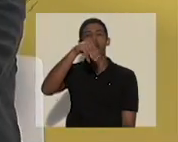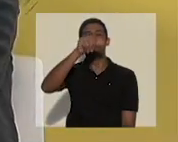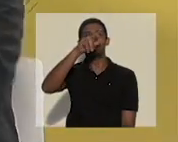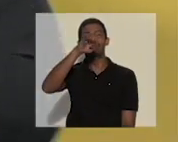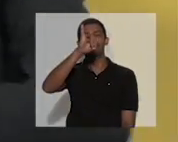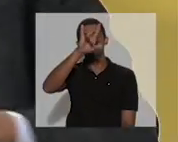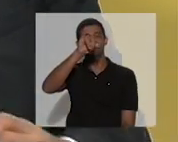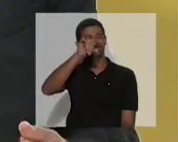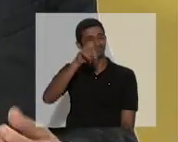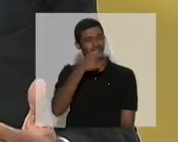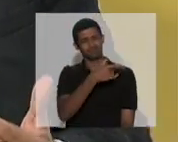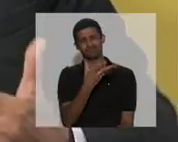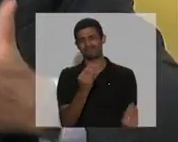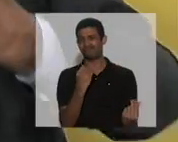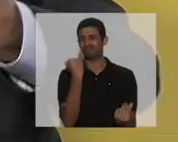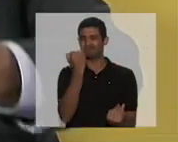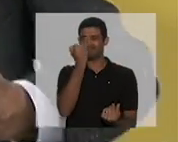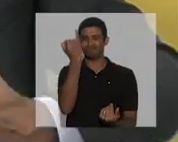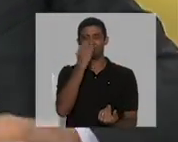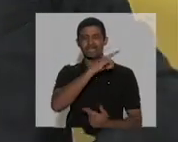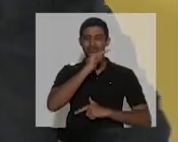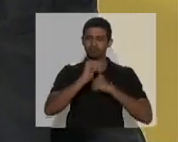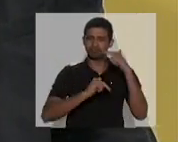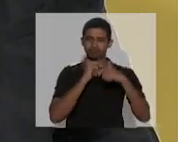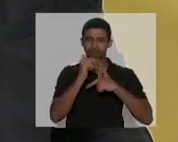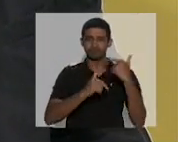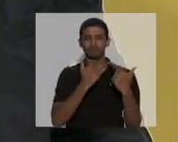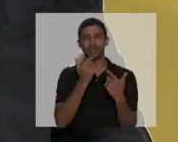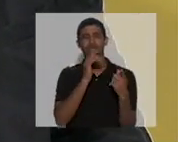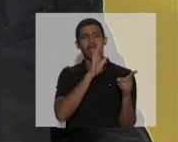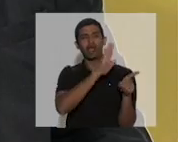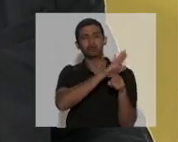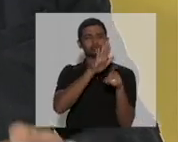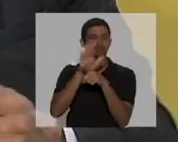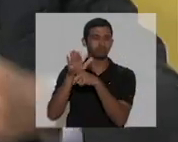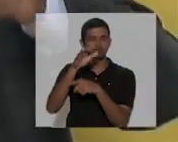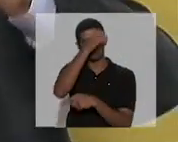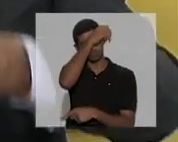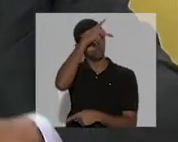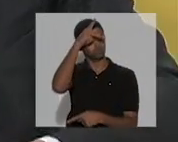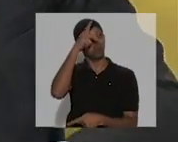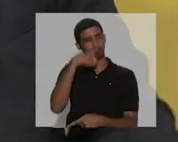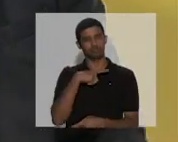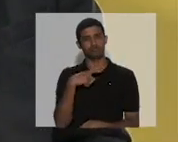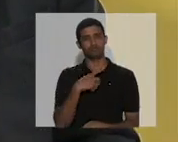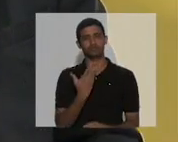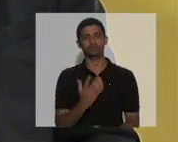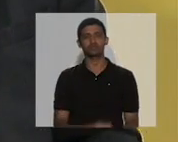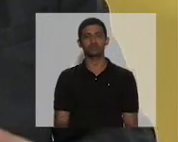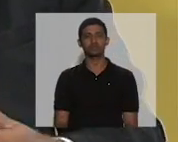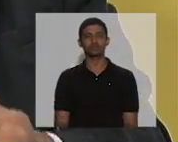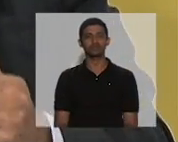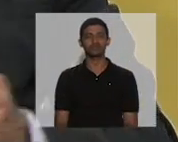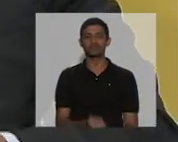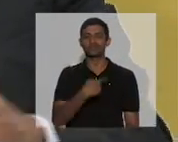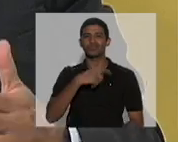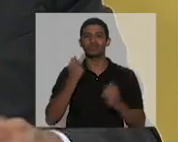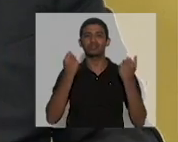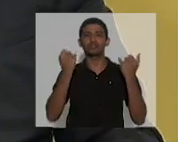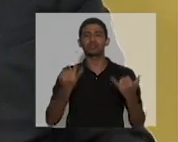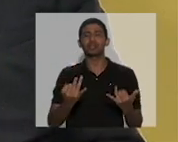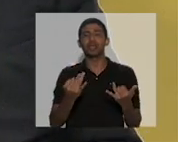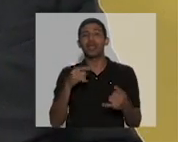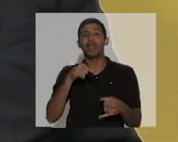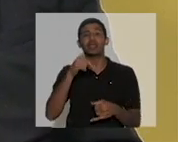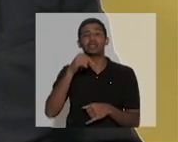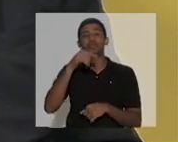homem importante como pela atividade que desenvolve, a atividade pública, né? Nós estávamos falando da